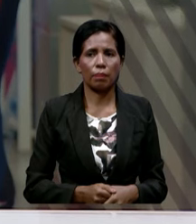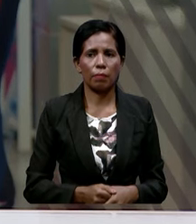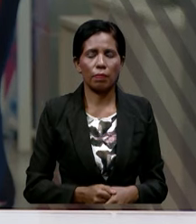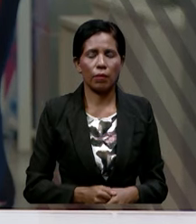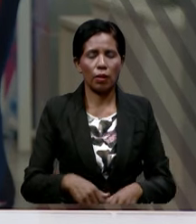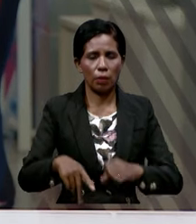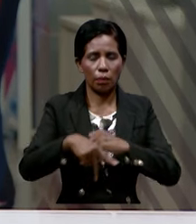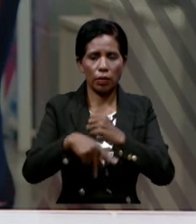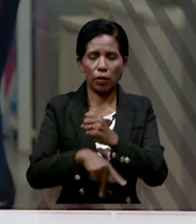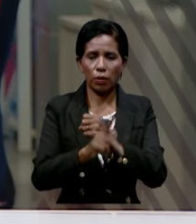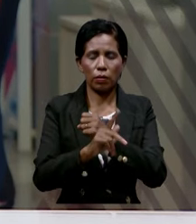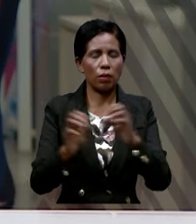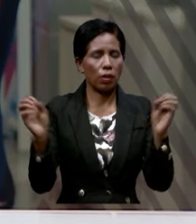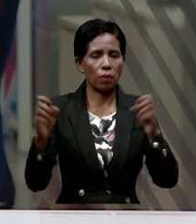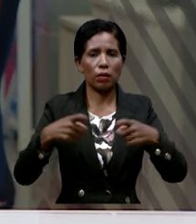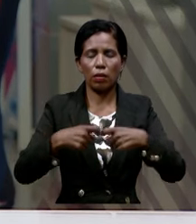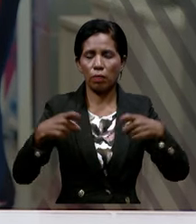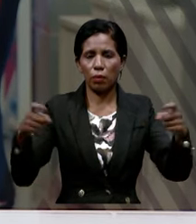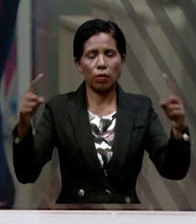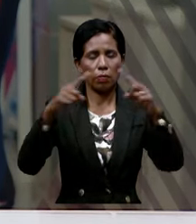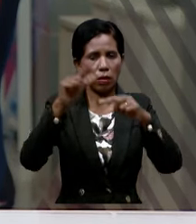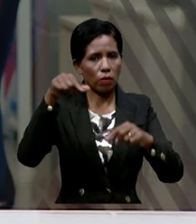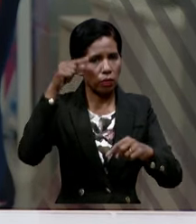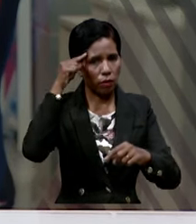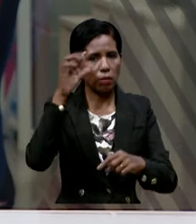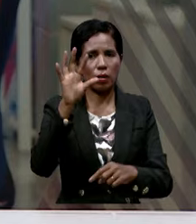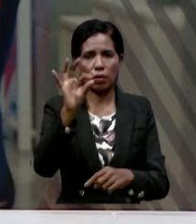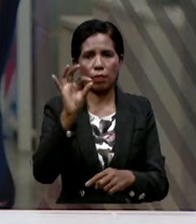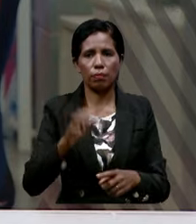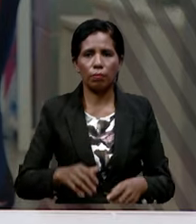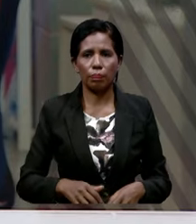mancara conto la coi atu sa inimigo ba governo da CIA.